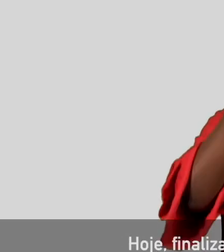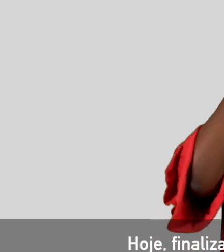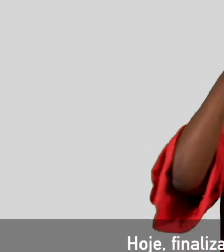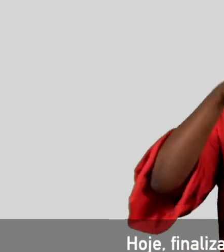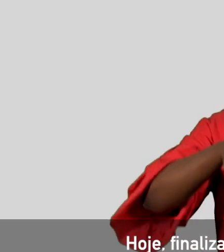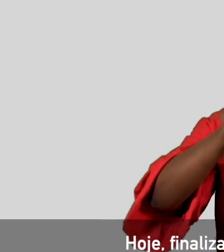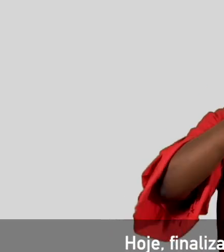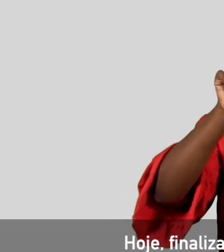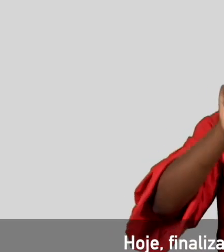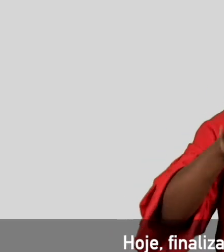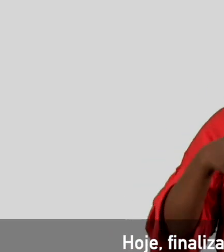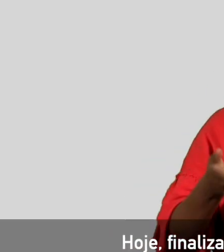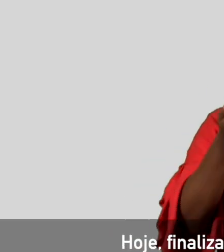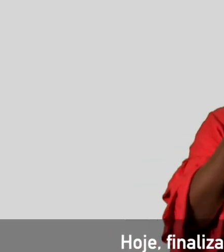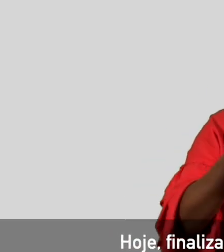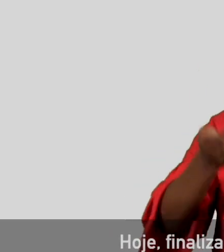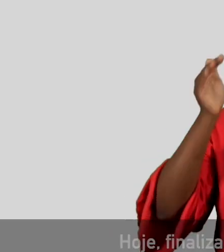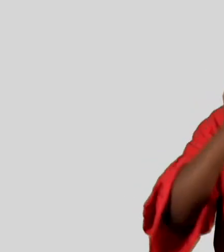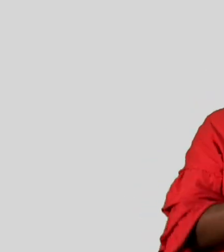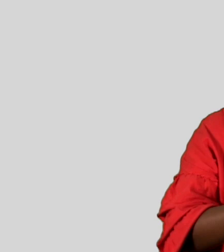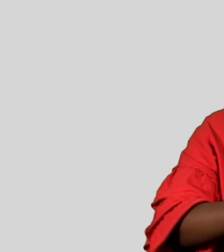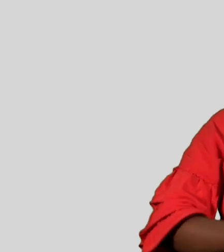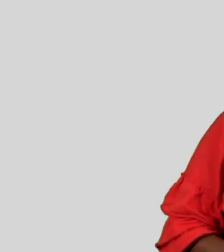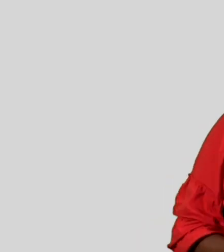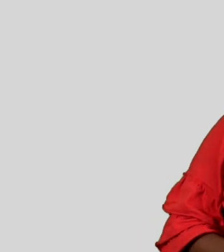Hoje finalizamos os sinais das profissões.